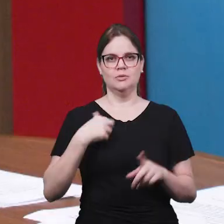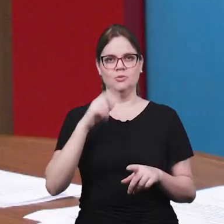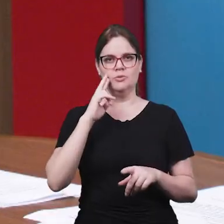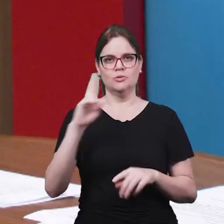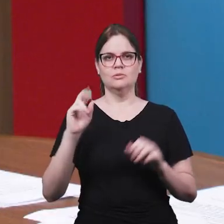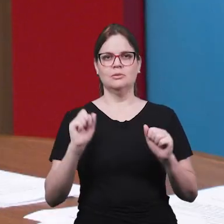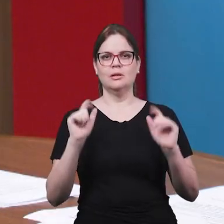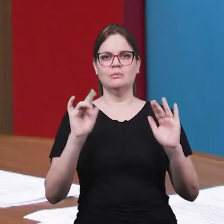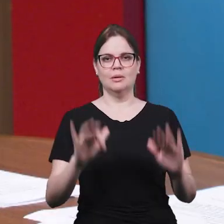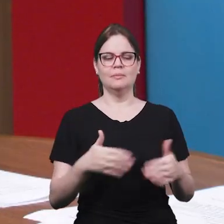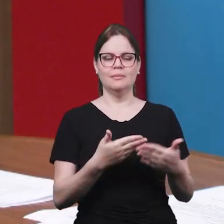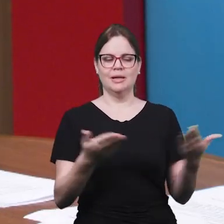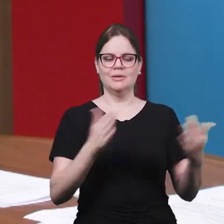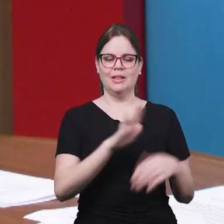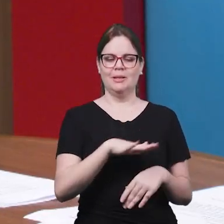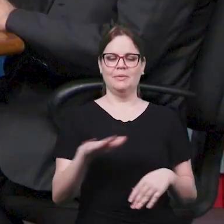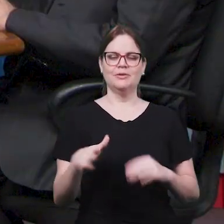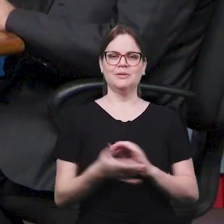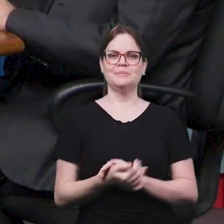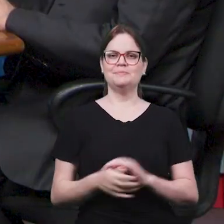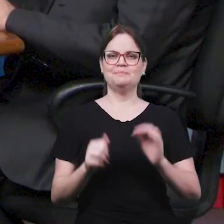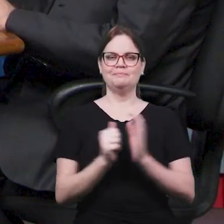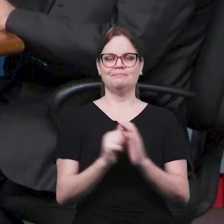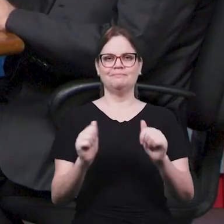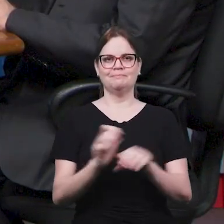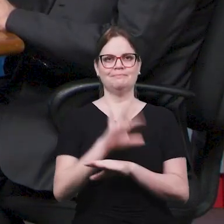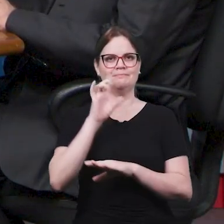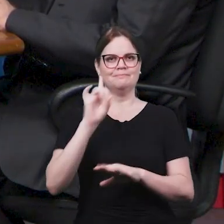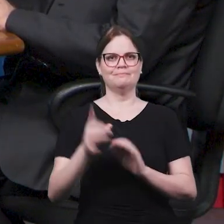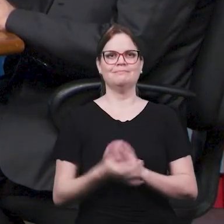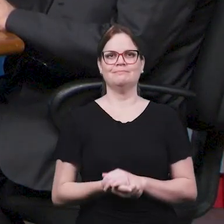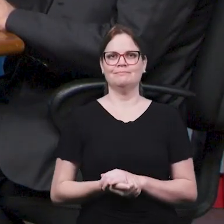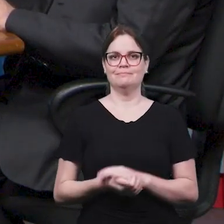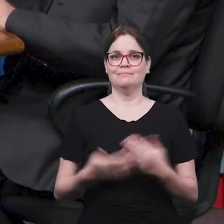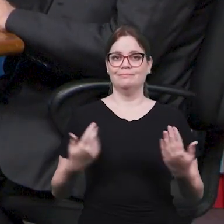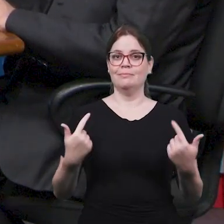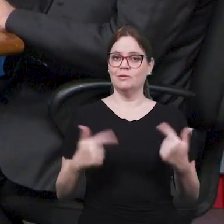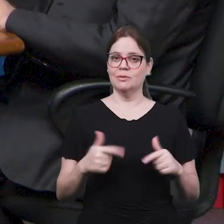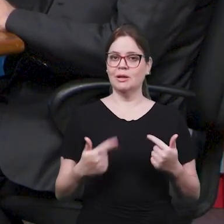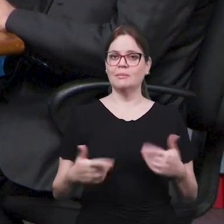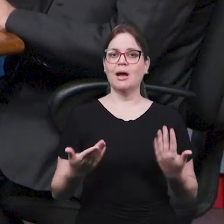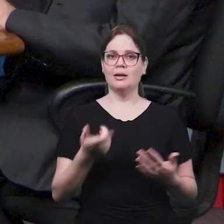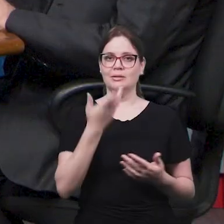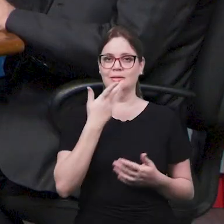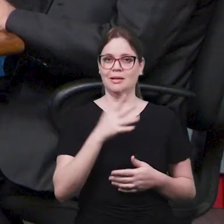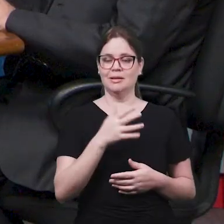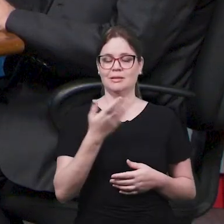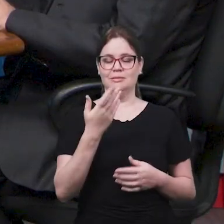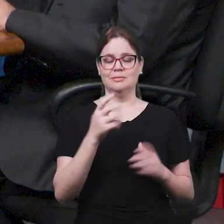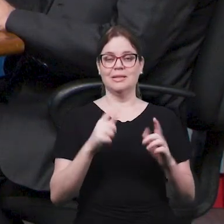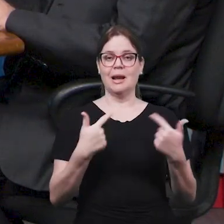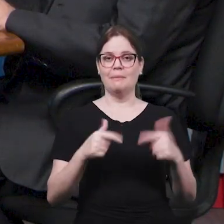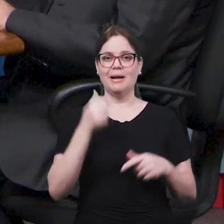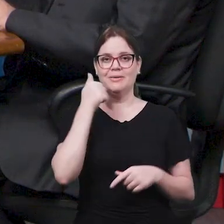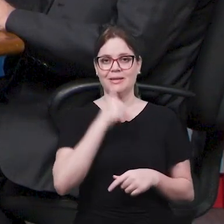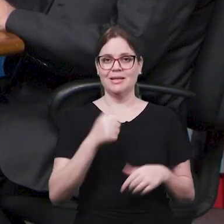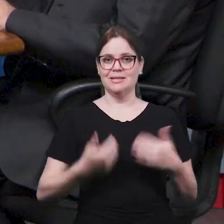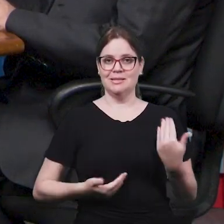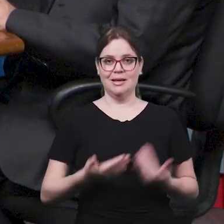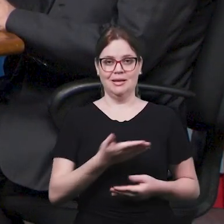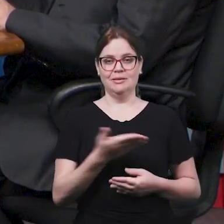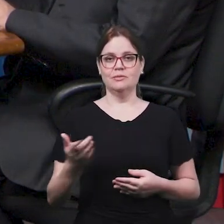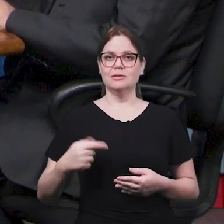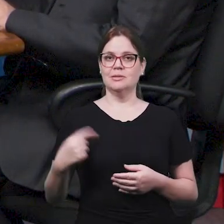uma bênção a ela. Amém, graças a Deus. Esse é o trabalho das irmãs. É nisso que está a nobreza, né, desse trabalho. Isso é um trabalho muito importante.